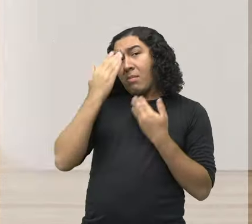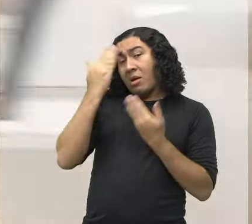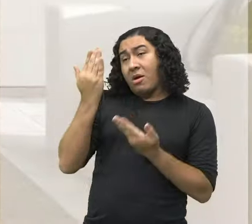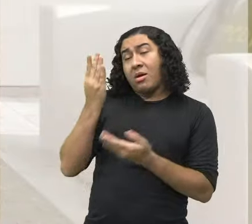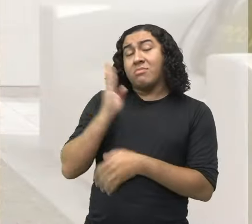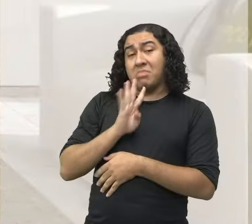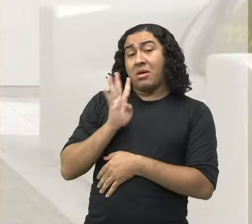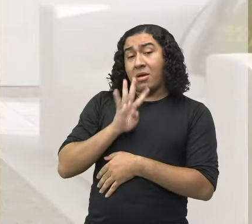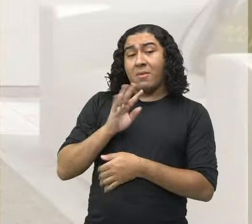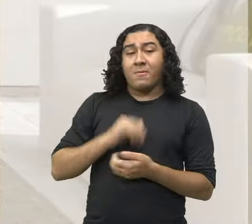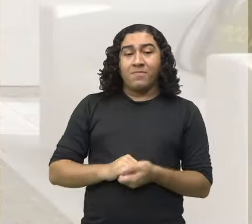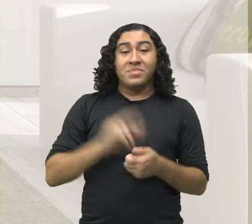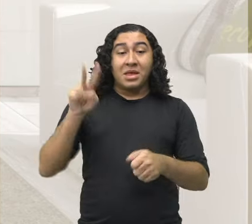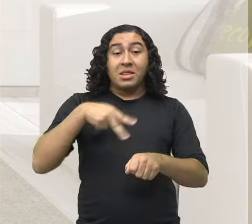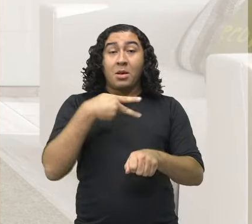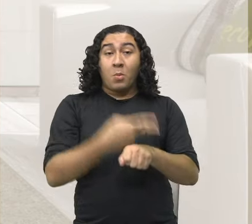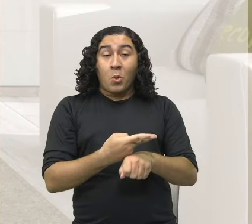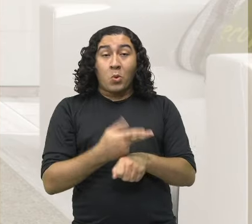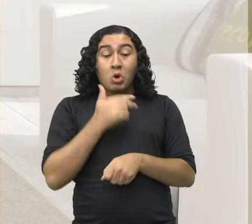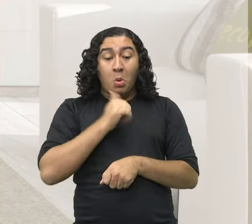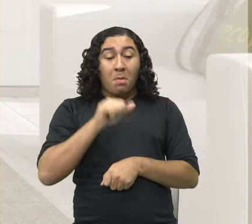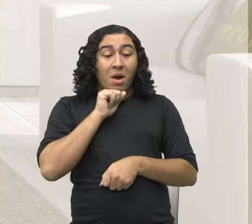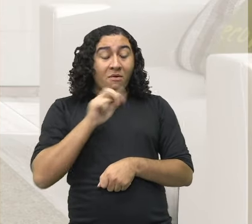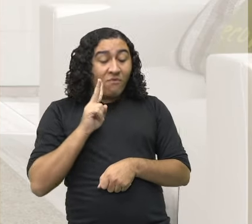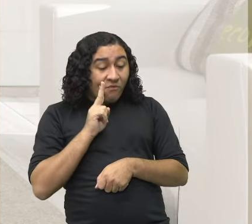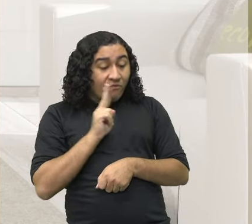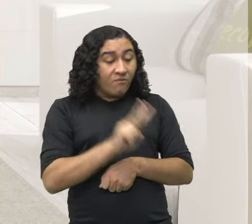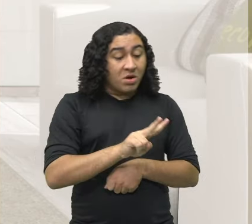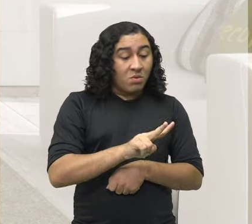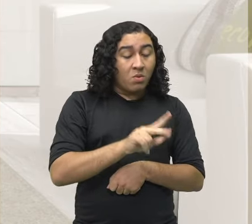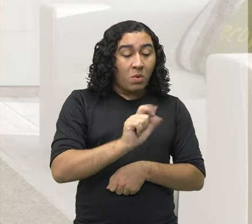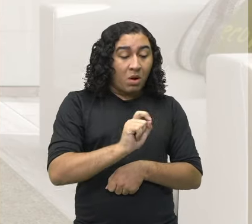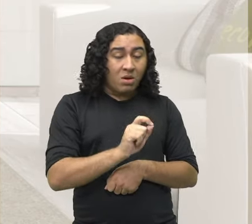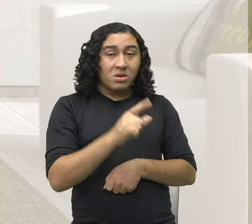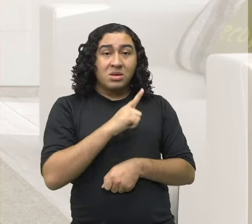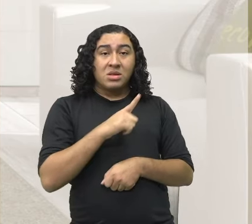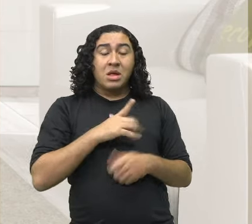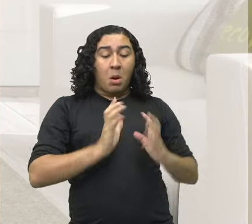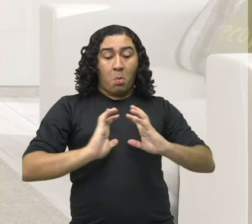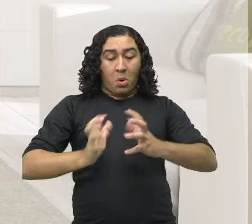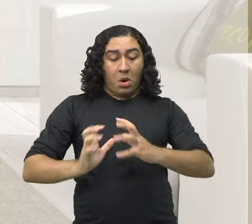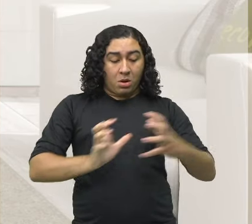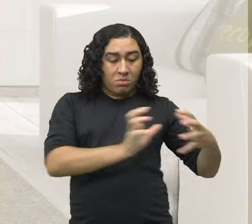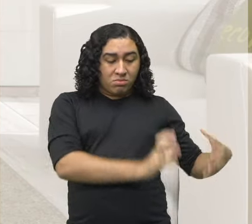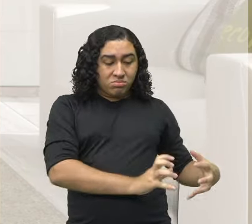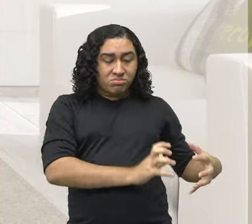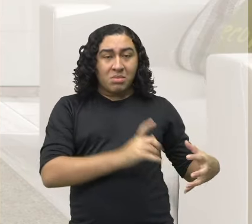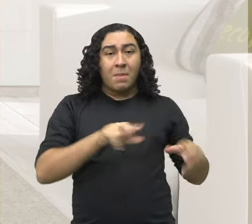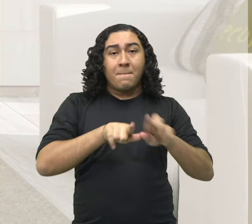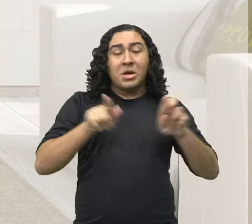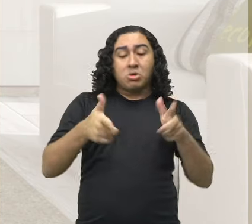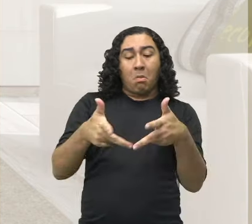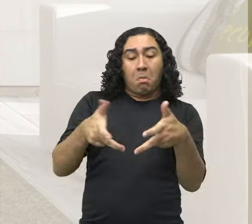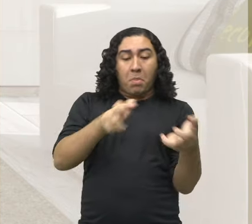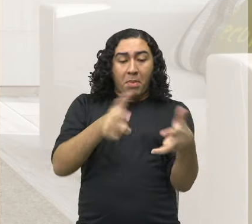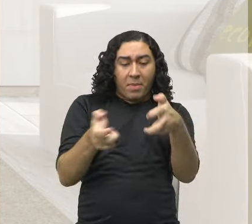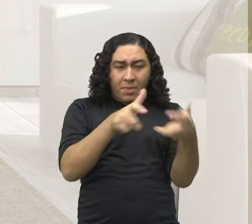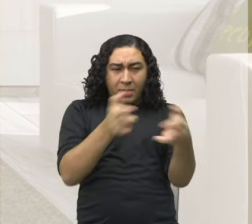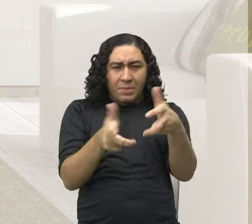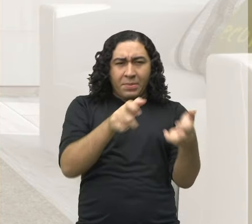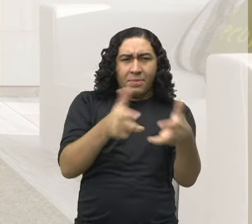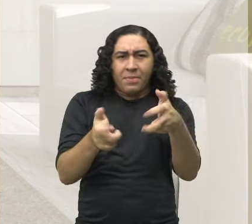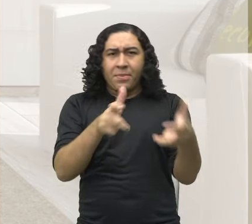novo, e dali a pouco o pai o encontrou na frente da TV, com a bola nova do lado, manejando os controles de um